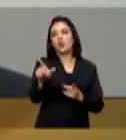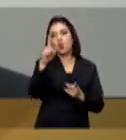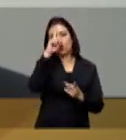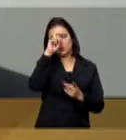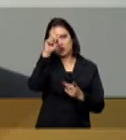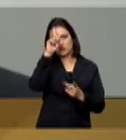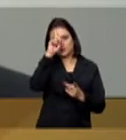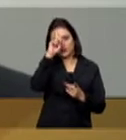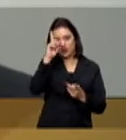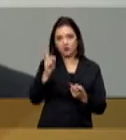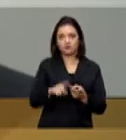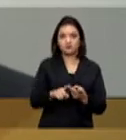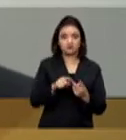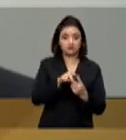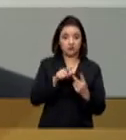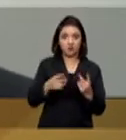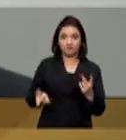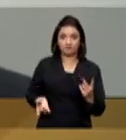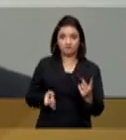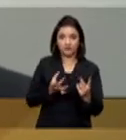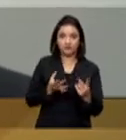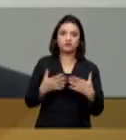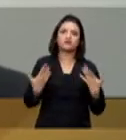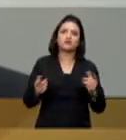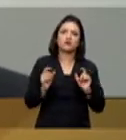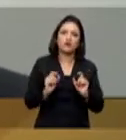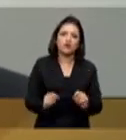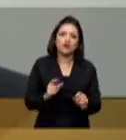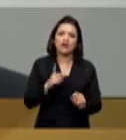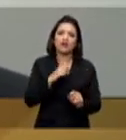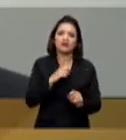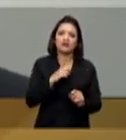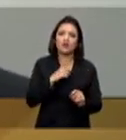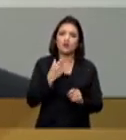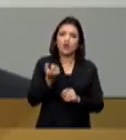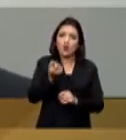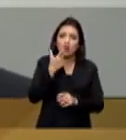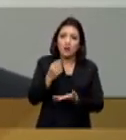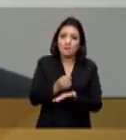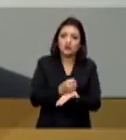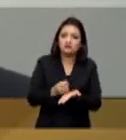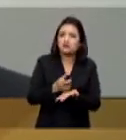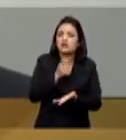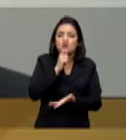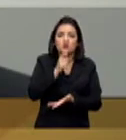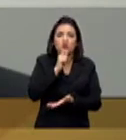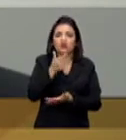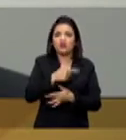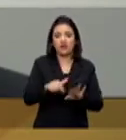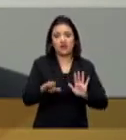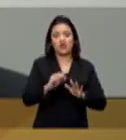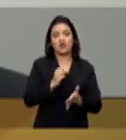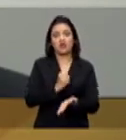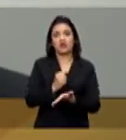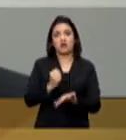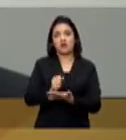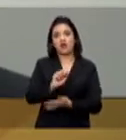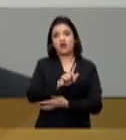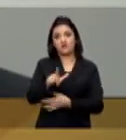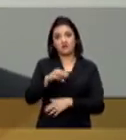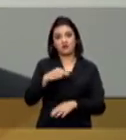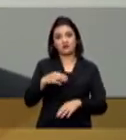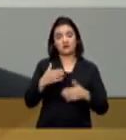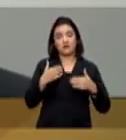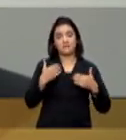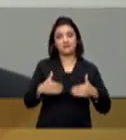Clínicas de Porto Alegre. Contudo, consta dos autos que o princípio ativo do fármaco não está inserido nas listas da portaria do Ministério da Saúde,